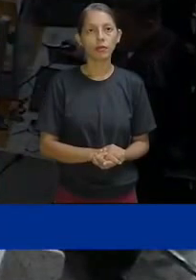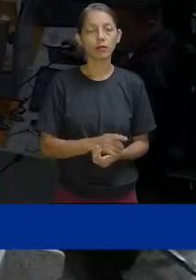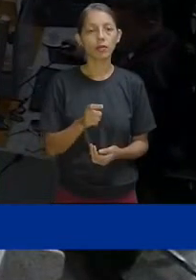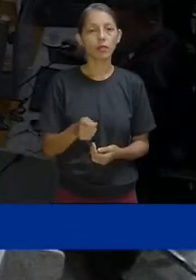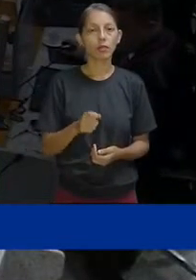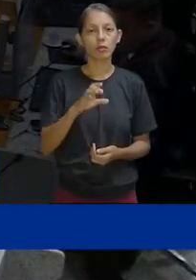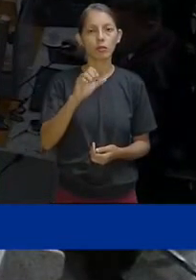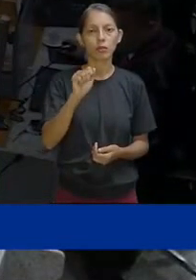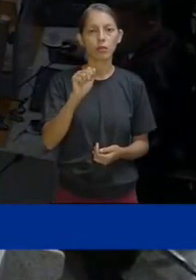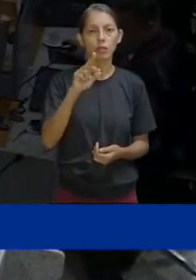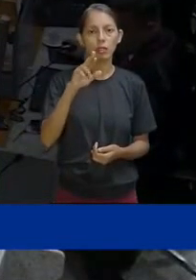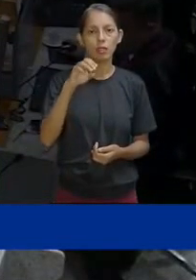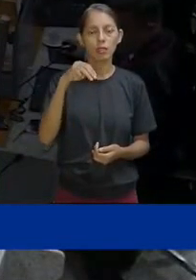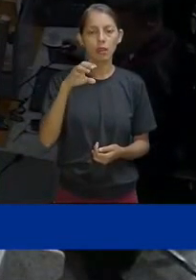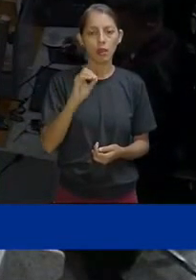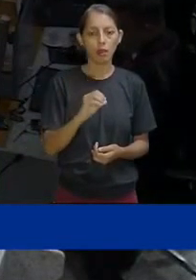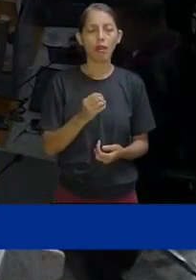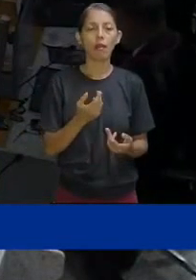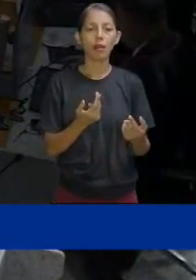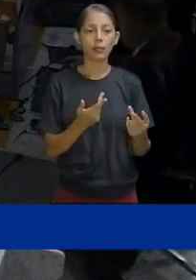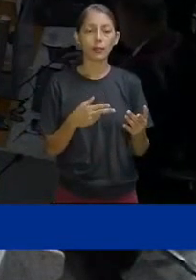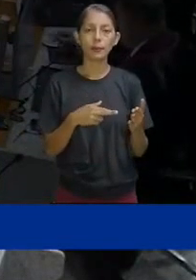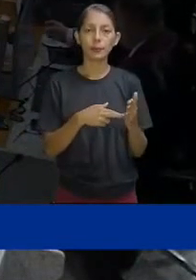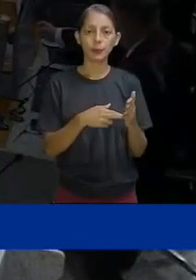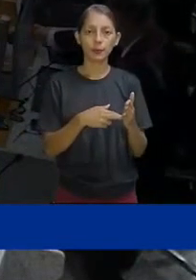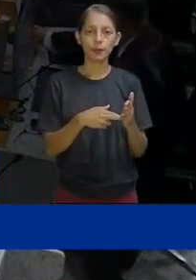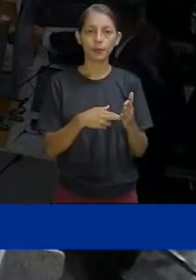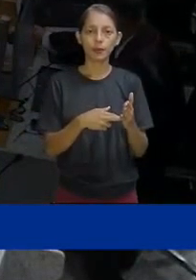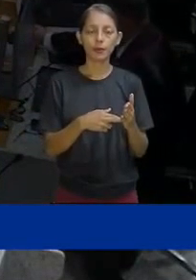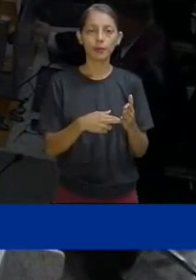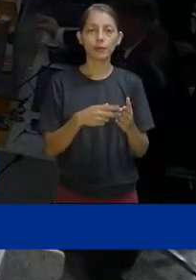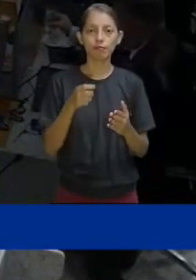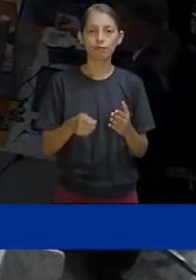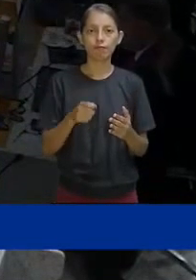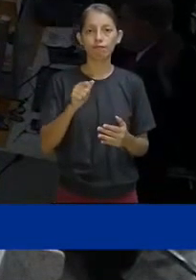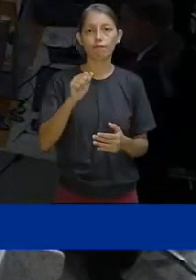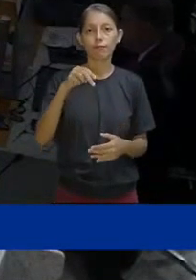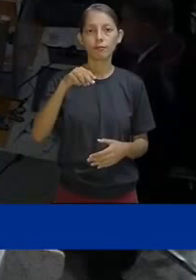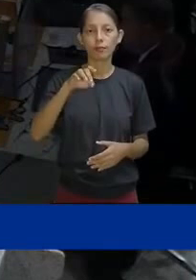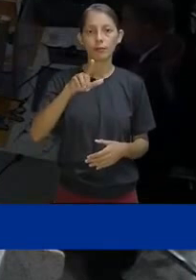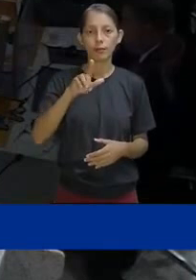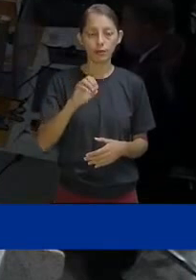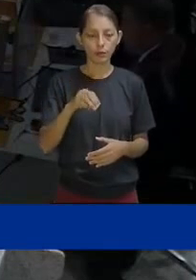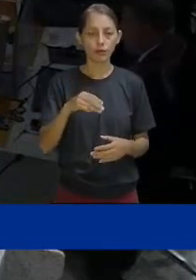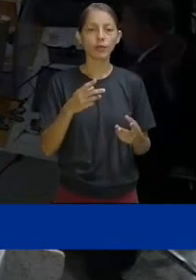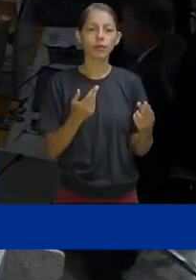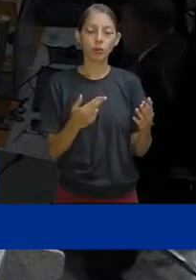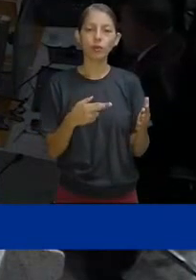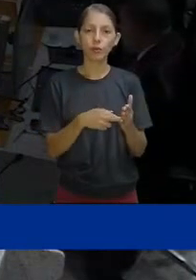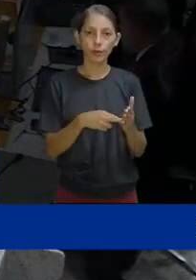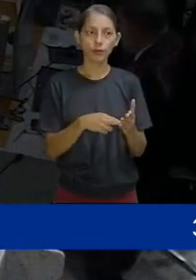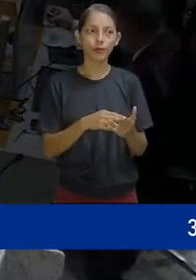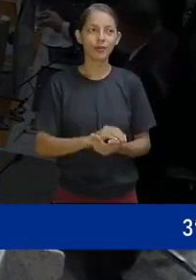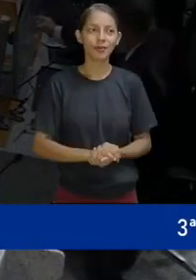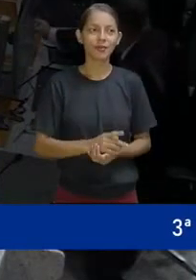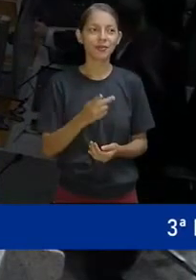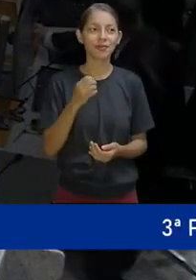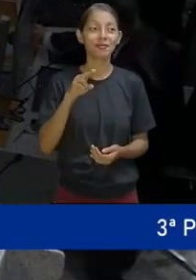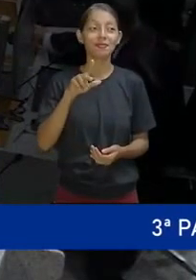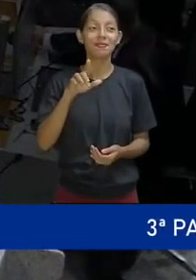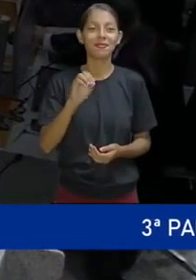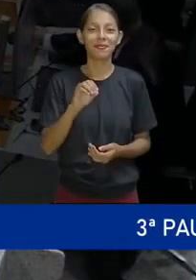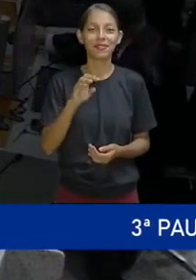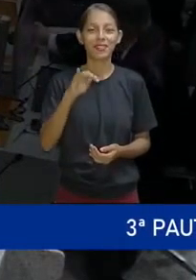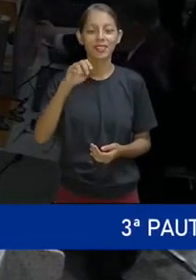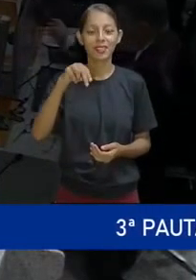Antônio. Acompanho o relator, excelência. Anselmo Gonçalves. Também acompanho o relator. Paulo Madeira. Acompanho também, presidente. Tina